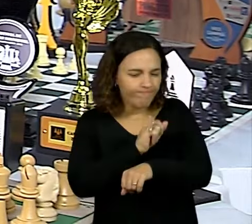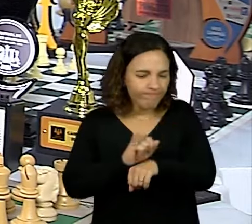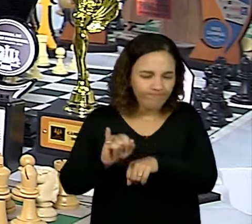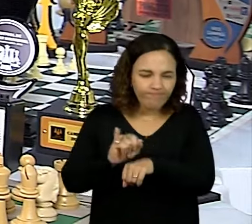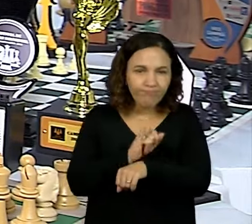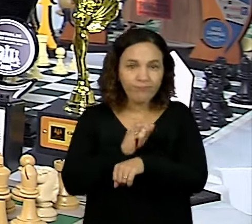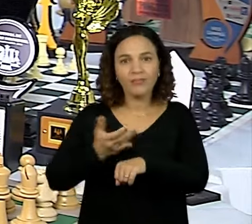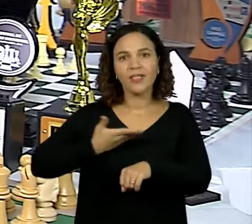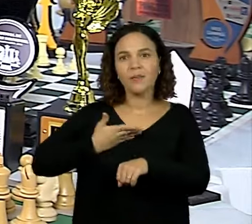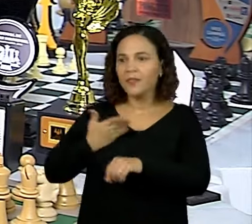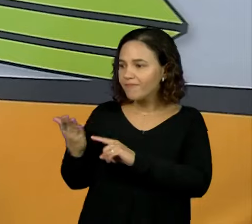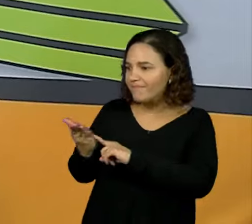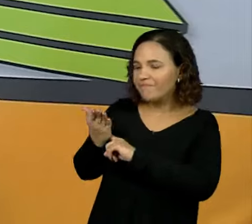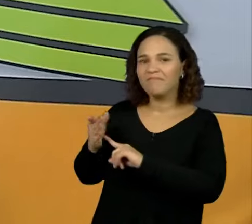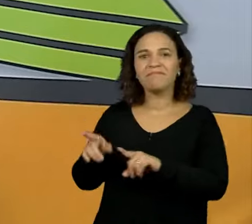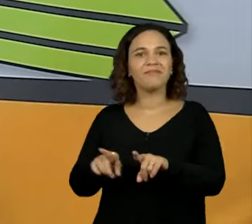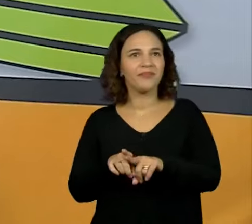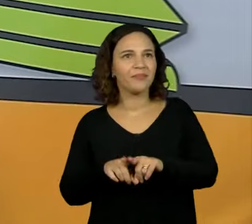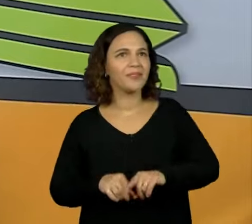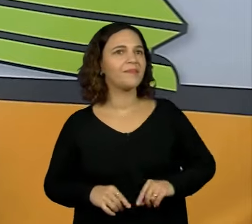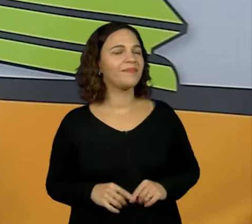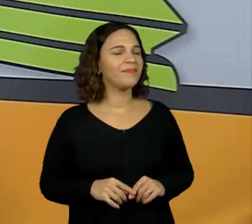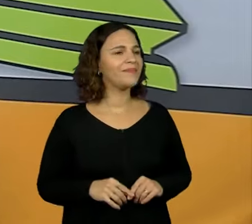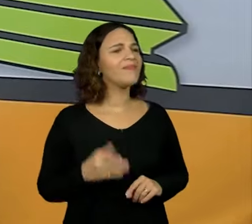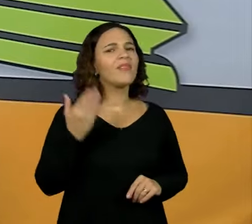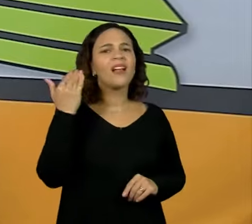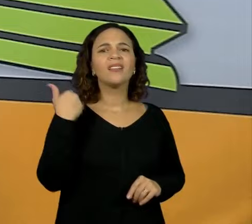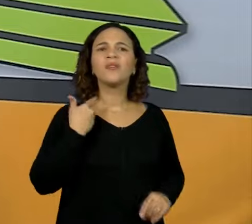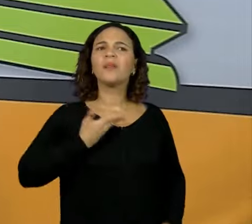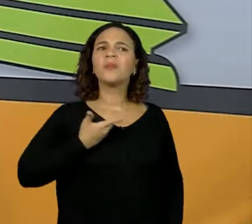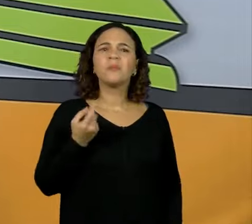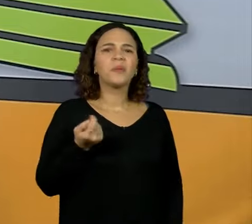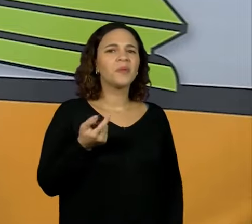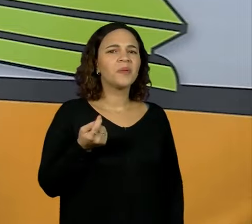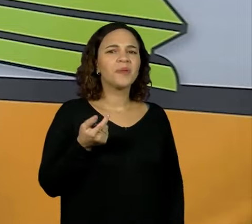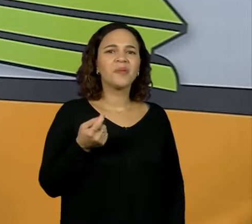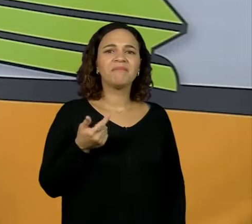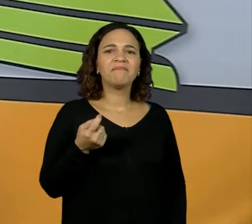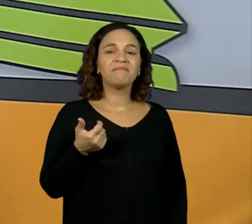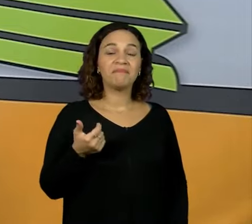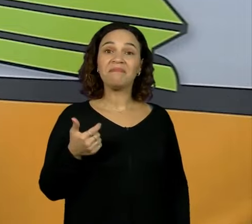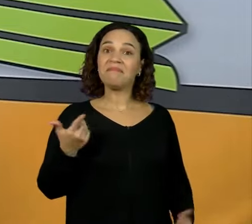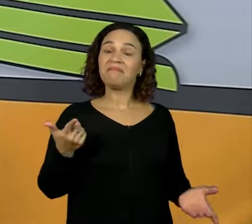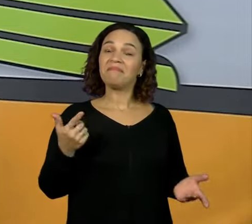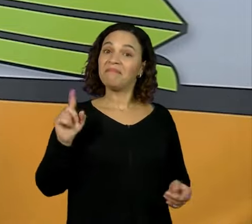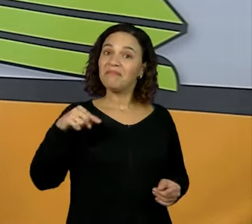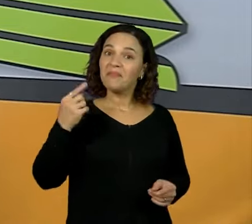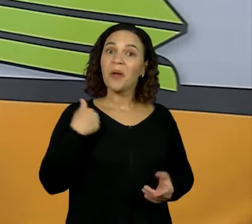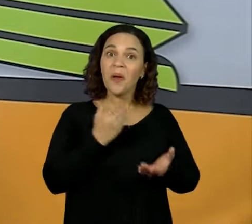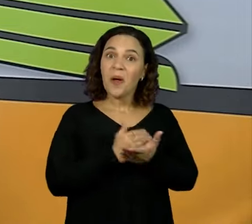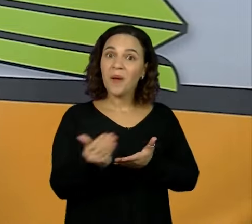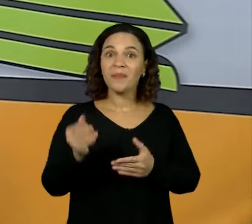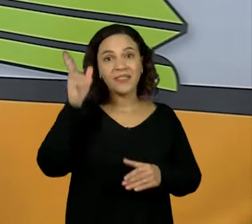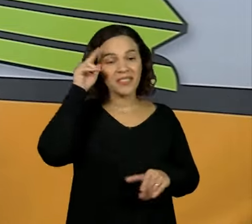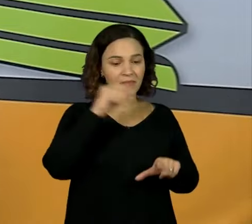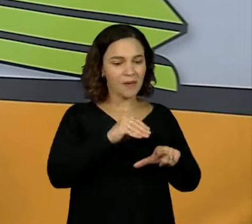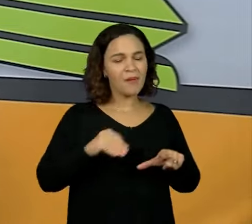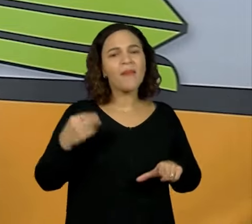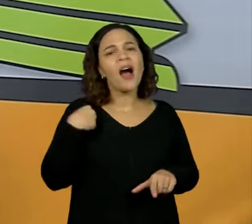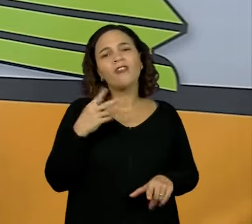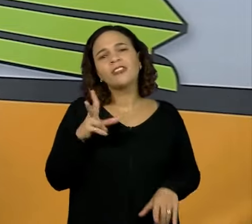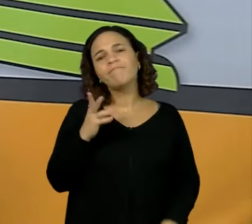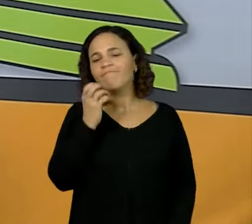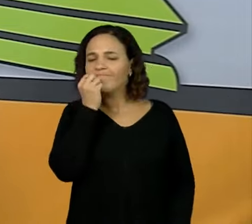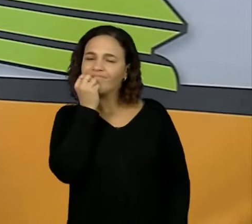os amigos também. Eu tinha poucos amigos, aí quando a gente está jogando xadrez, eu não sou muito de falar,